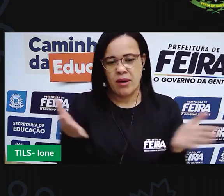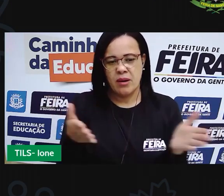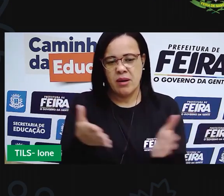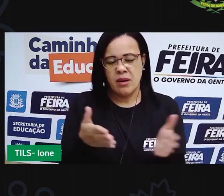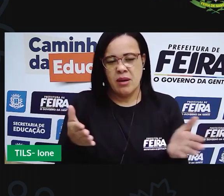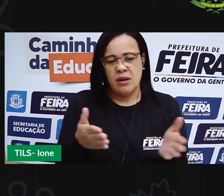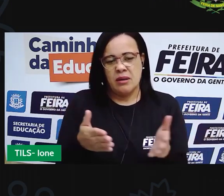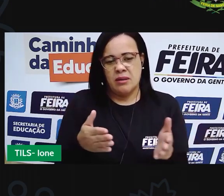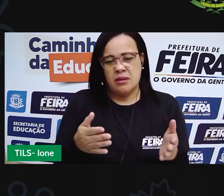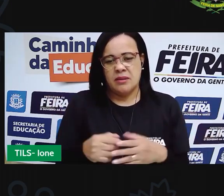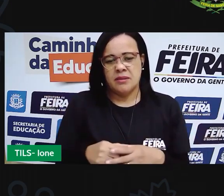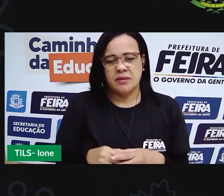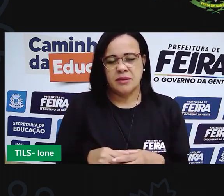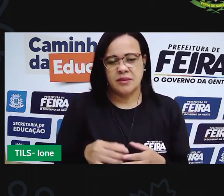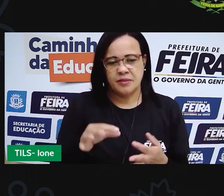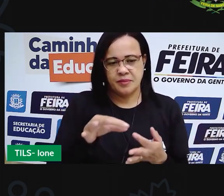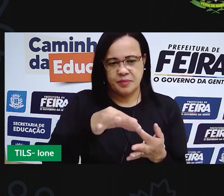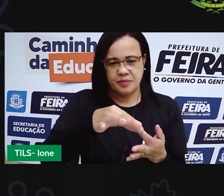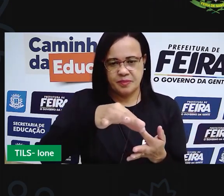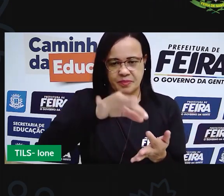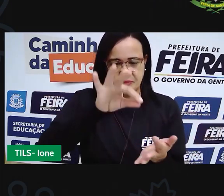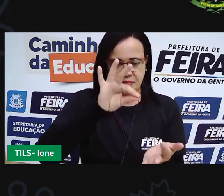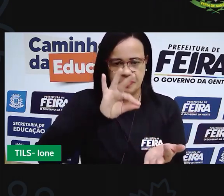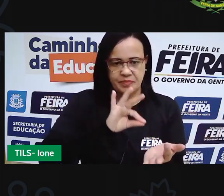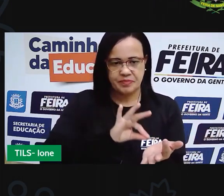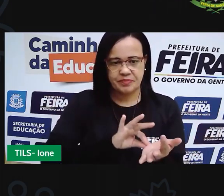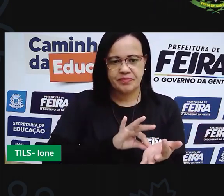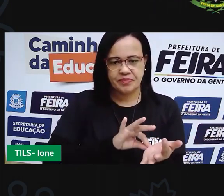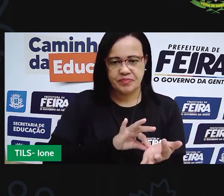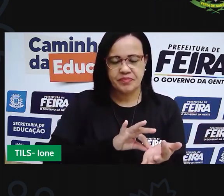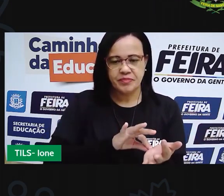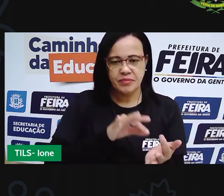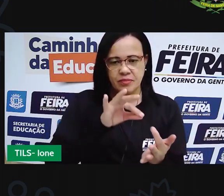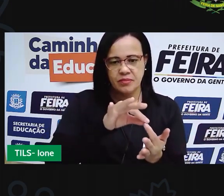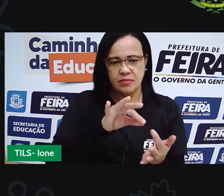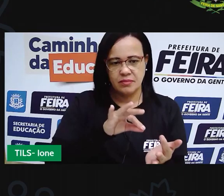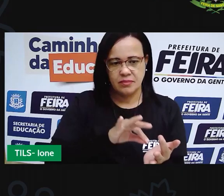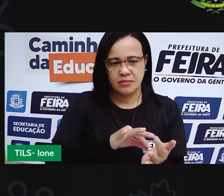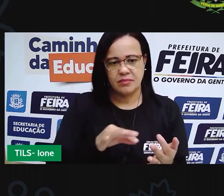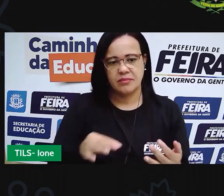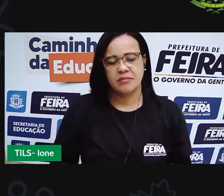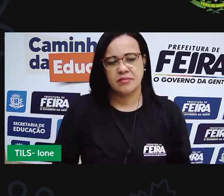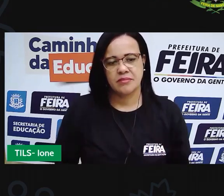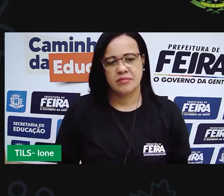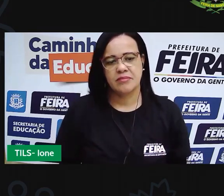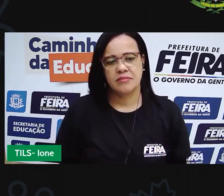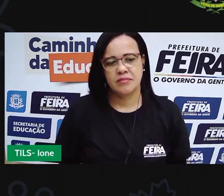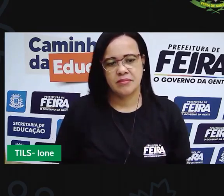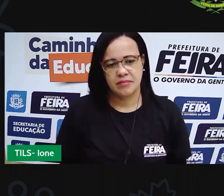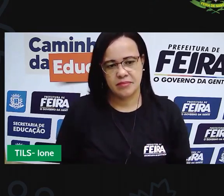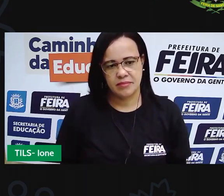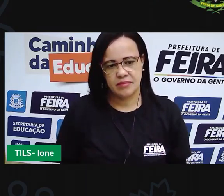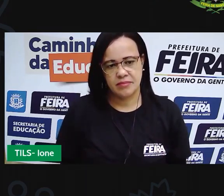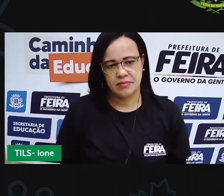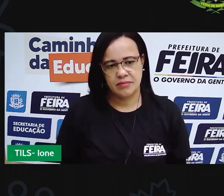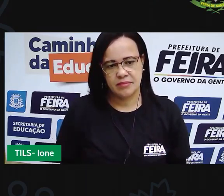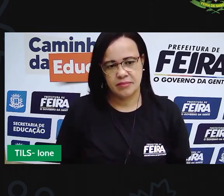Onde você dobrou, para que fique bem, bem fechado. Tá? Vai ficar assim.